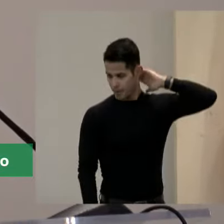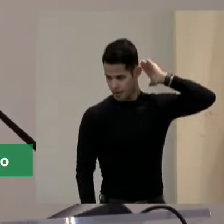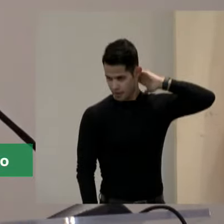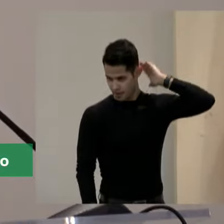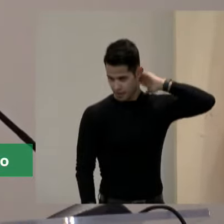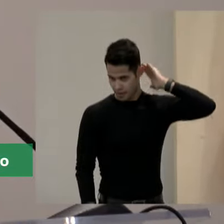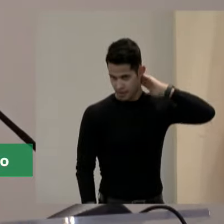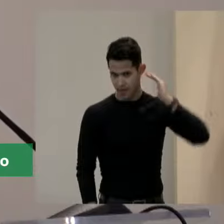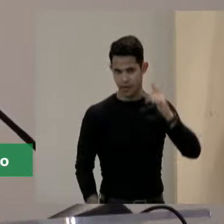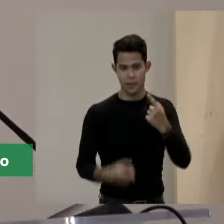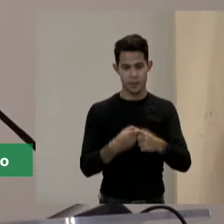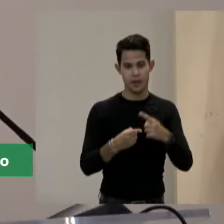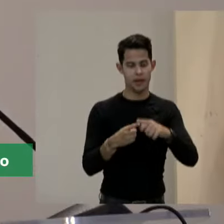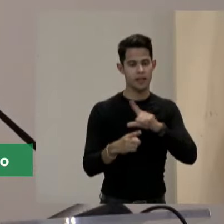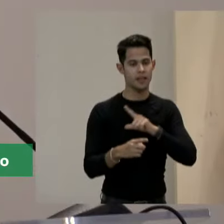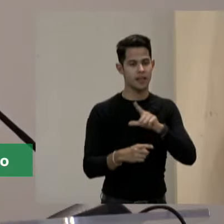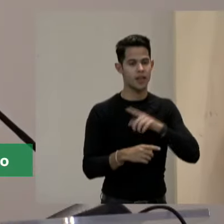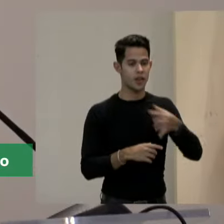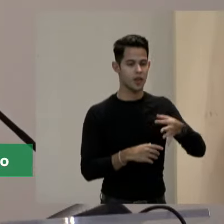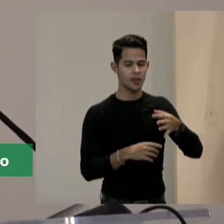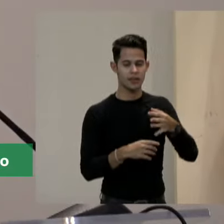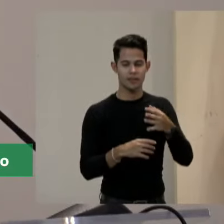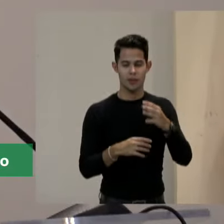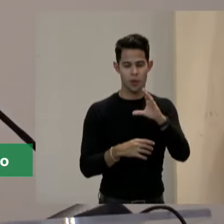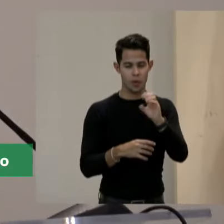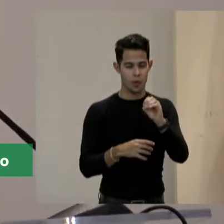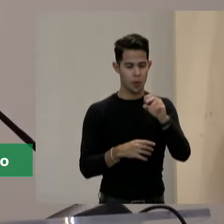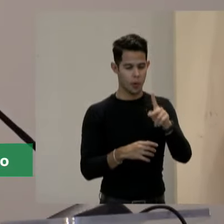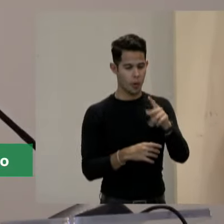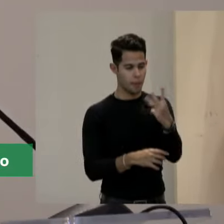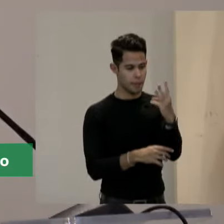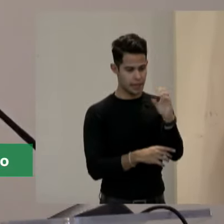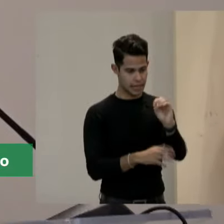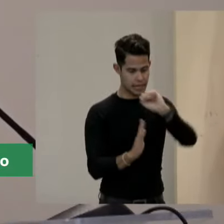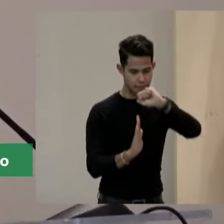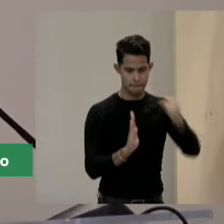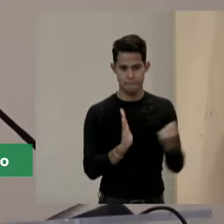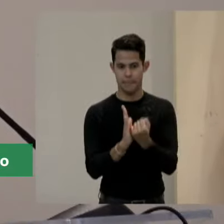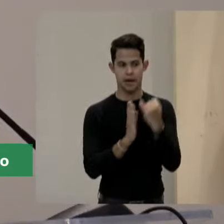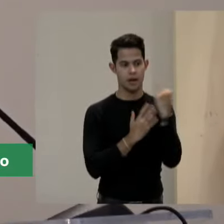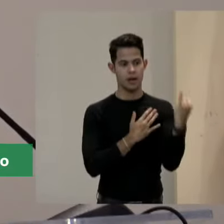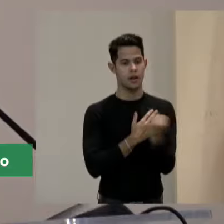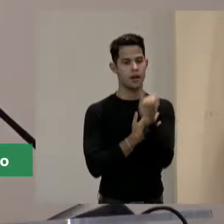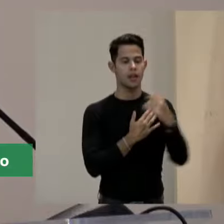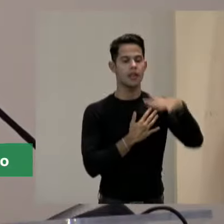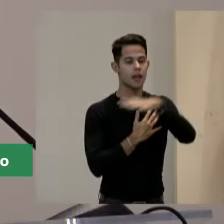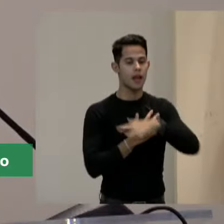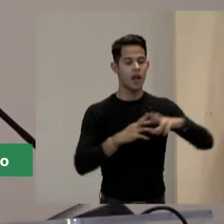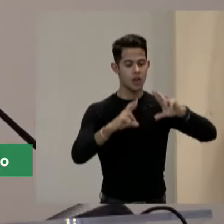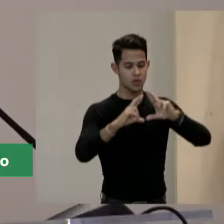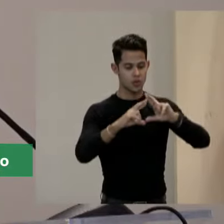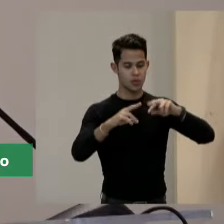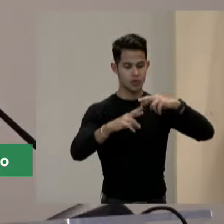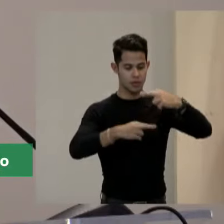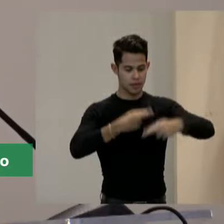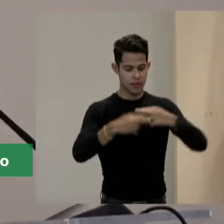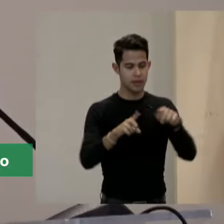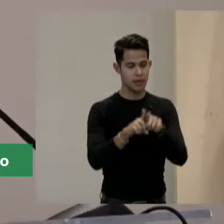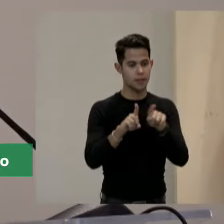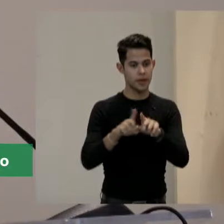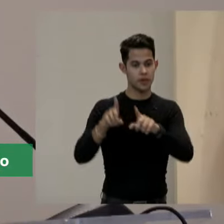tem a COP30, né, que é um marco fundamental na questão de sustentabilidade, de direitos humanos, que vai acontecer